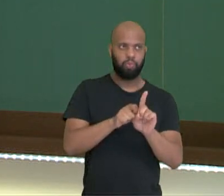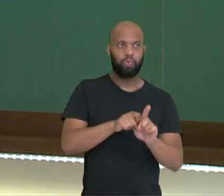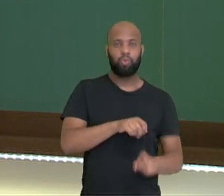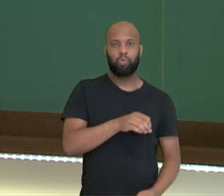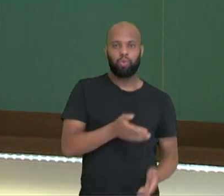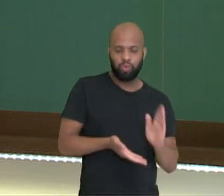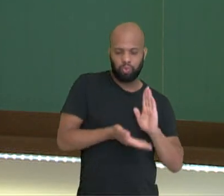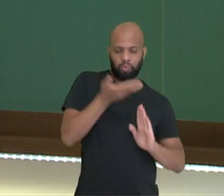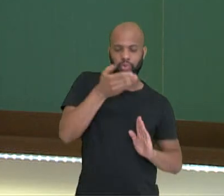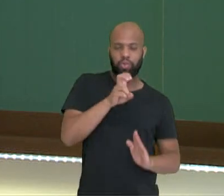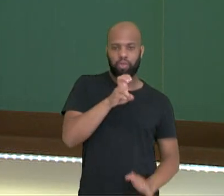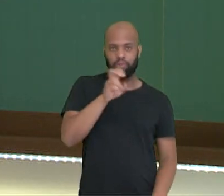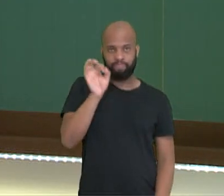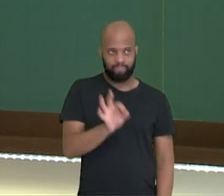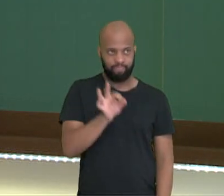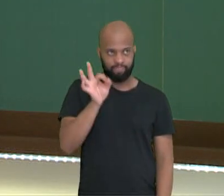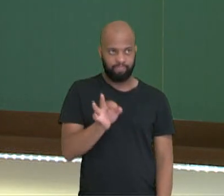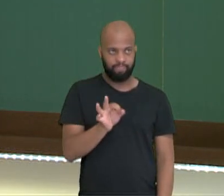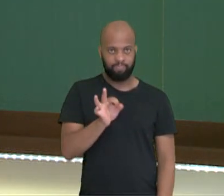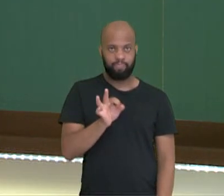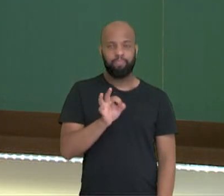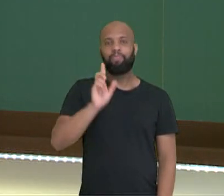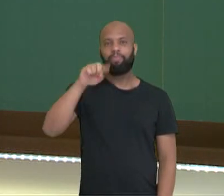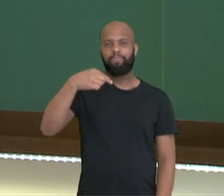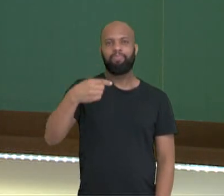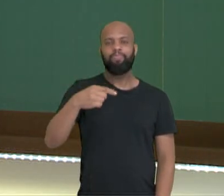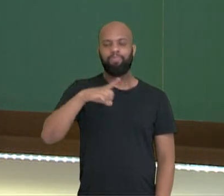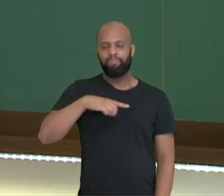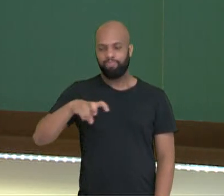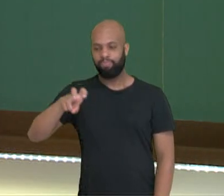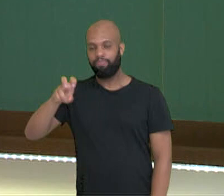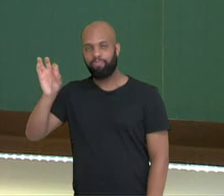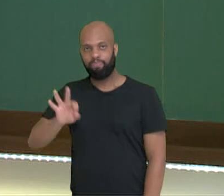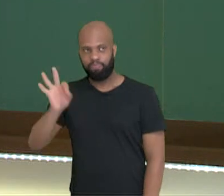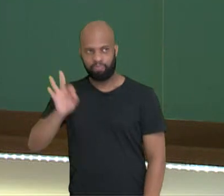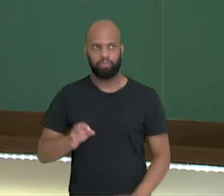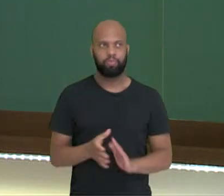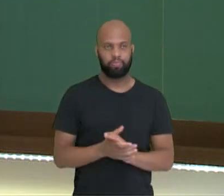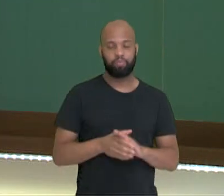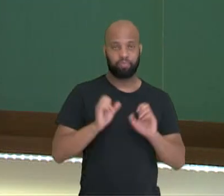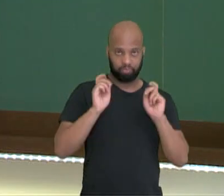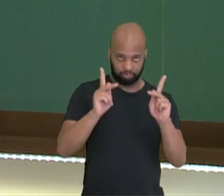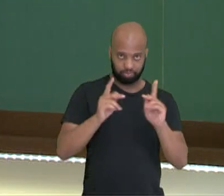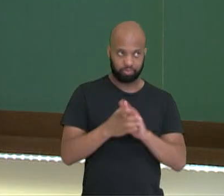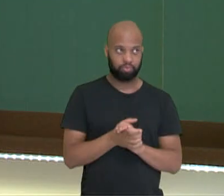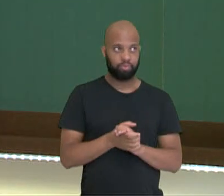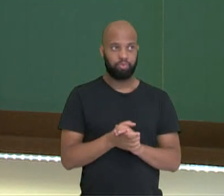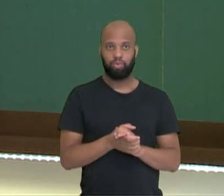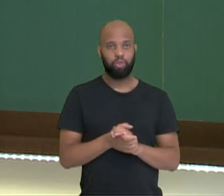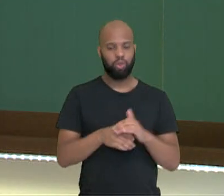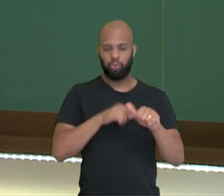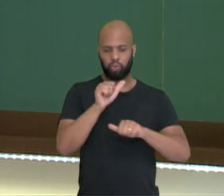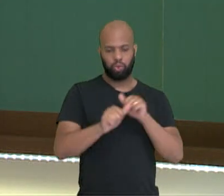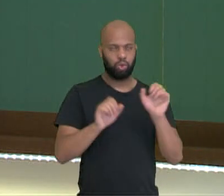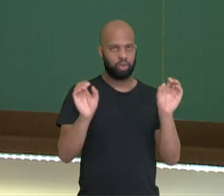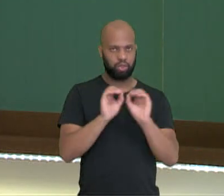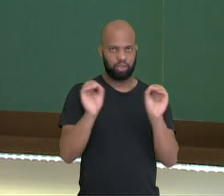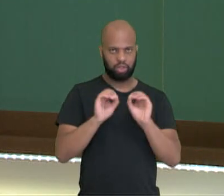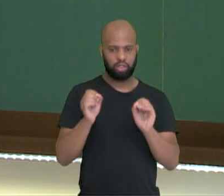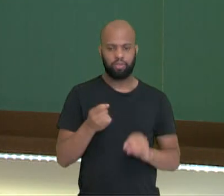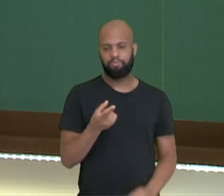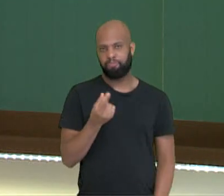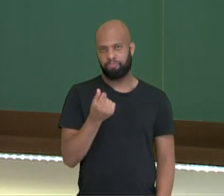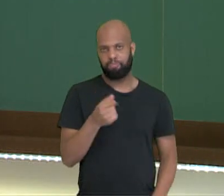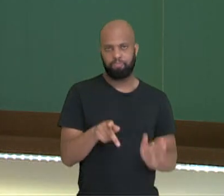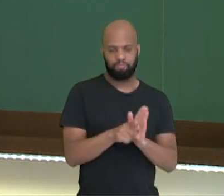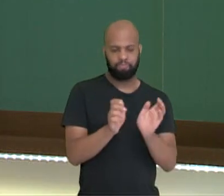nesse mês onde ele está, que é o mês 3, o custo subiu mais 5%. Ok? E ele não reajustou o preço, ele continuou vendendo a